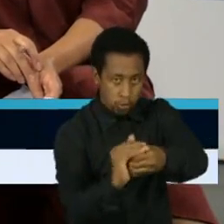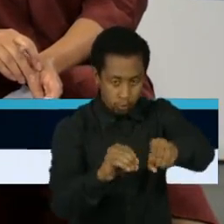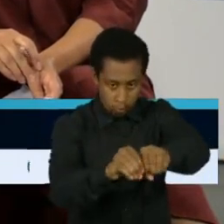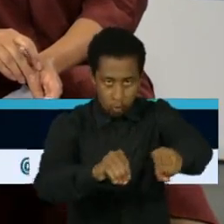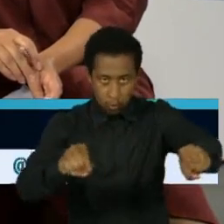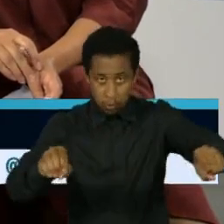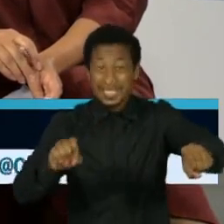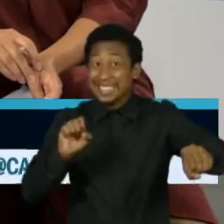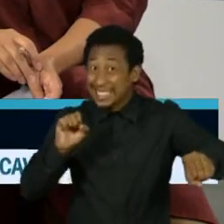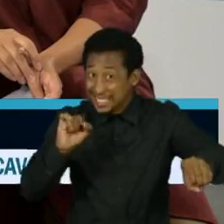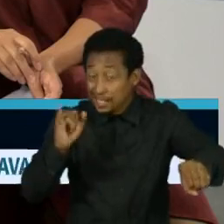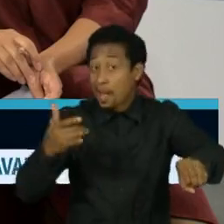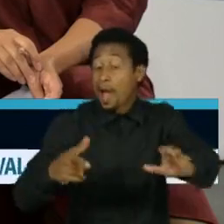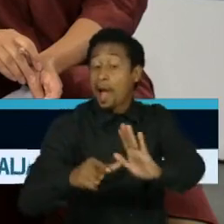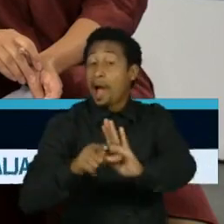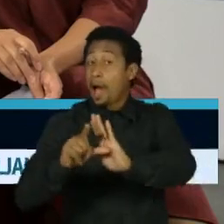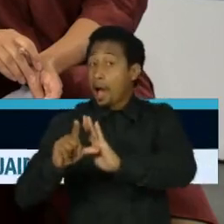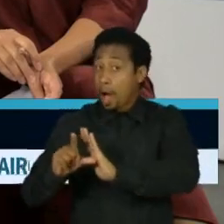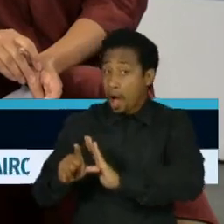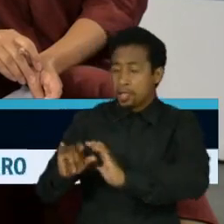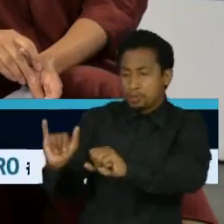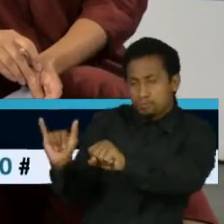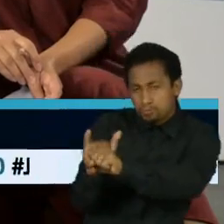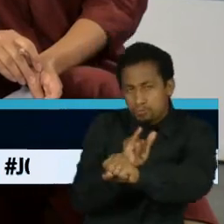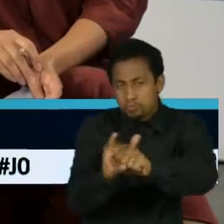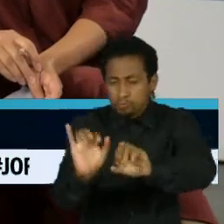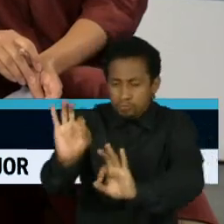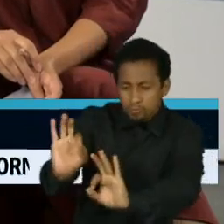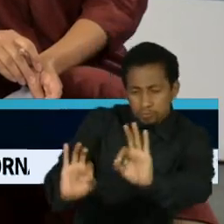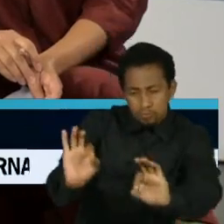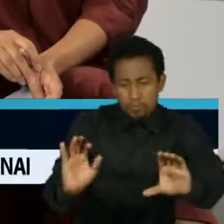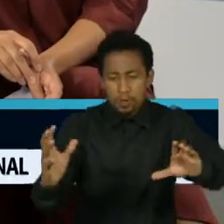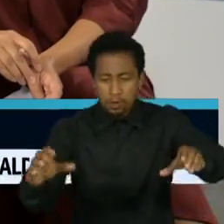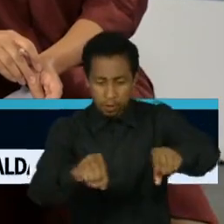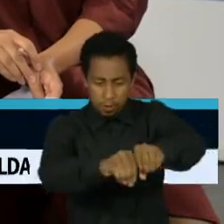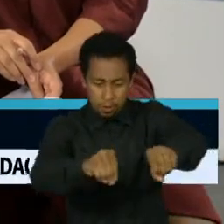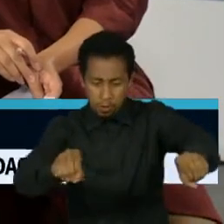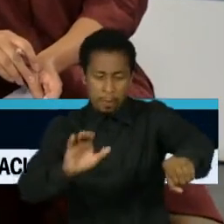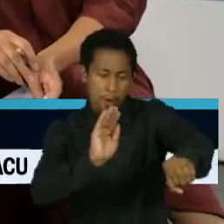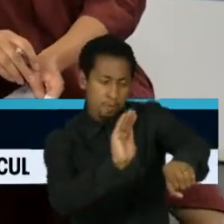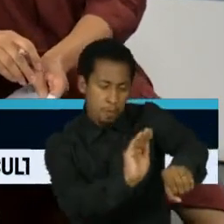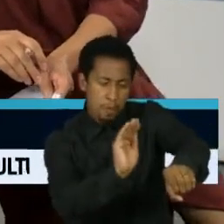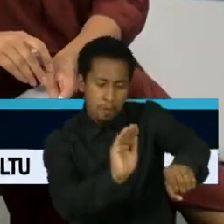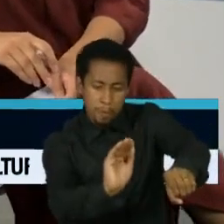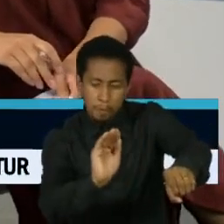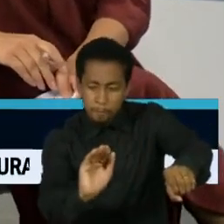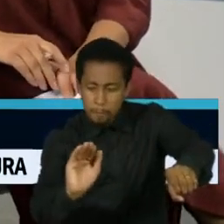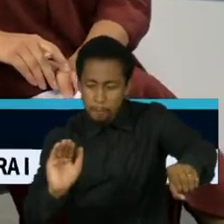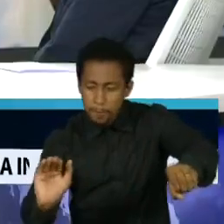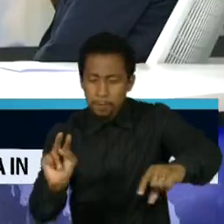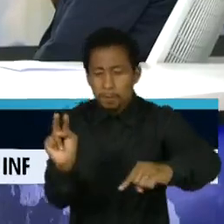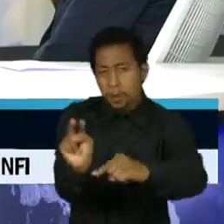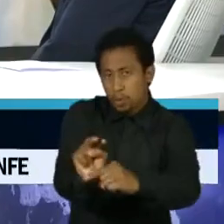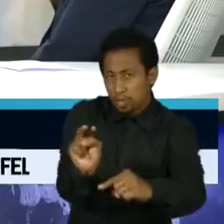que esse acidente aconteceria? Será que faltou uma análise de risco mais rigorosa nesse caso?